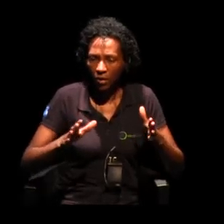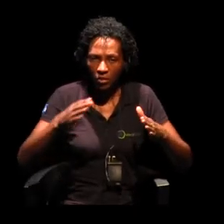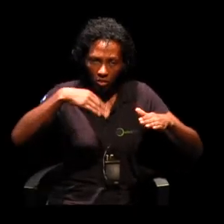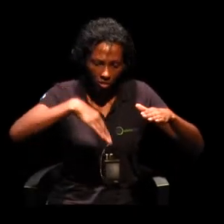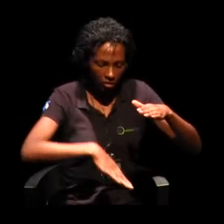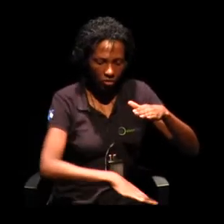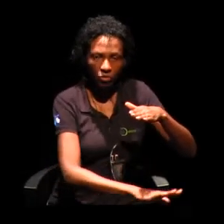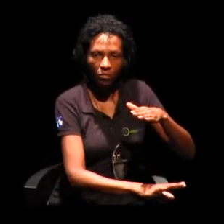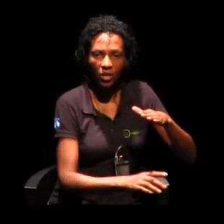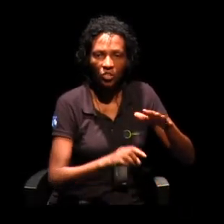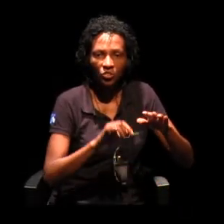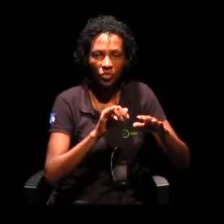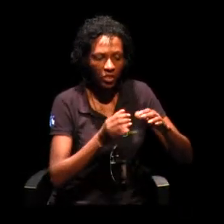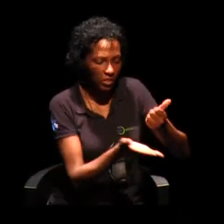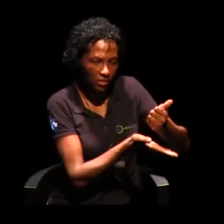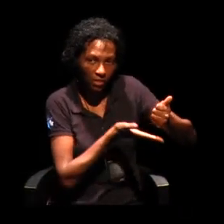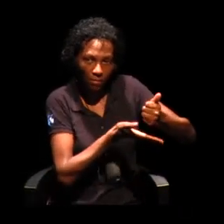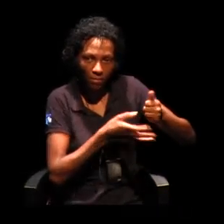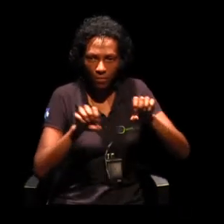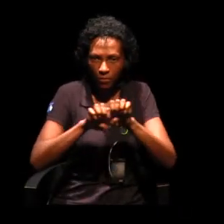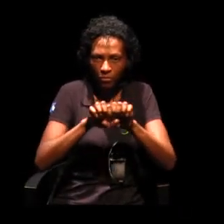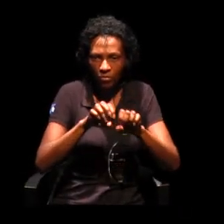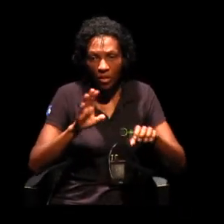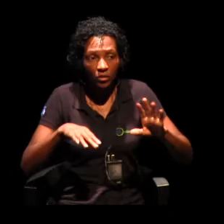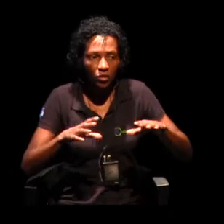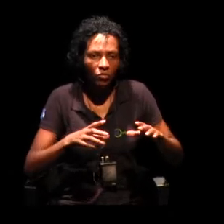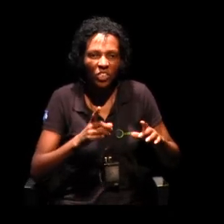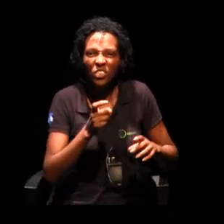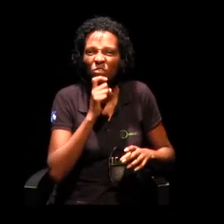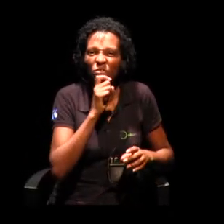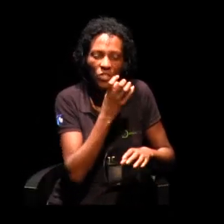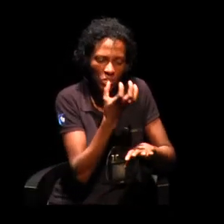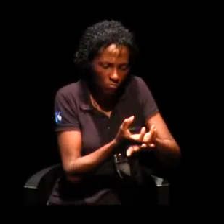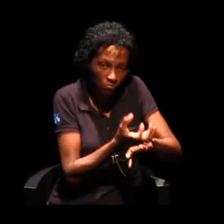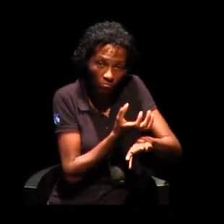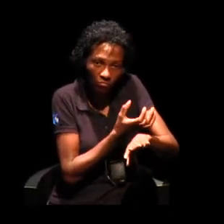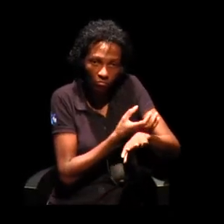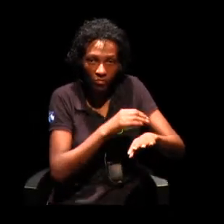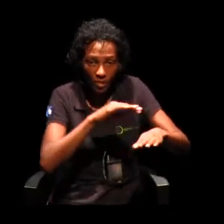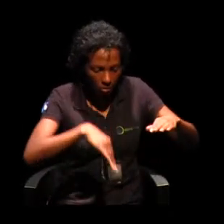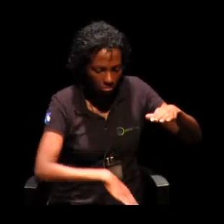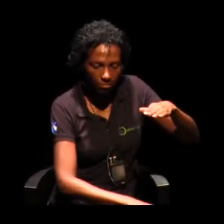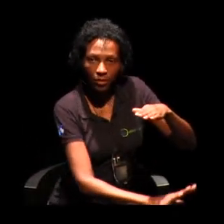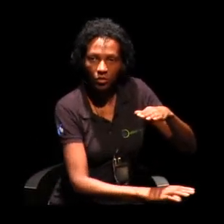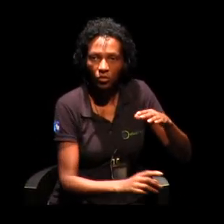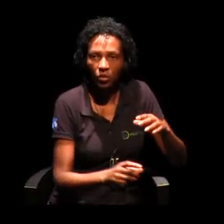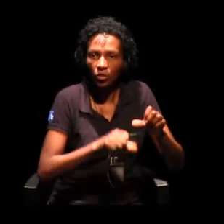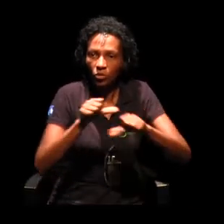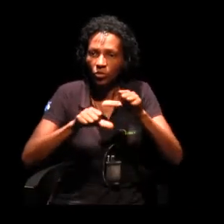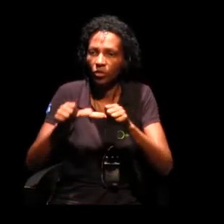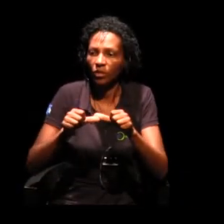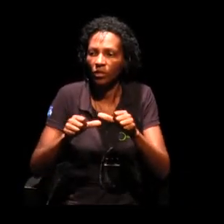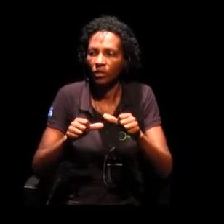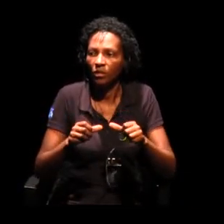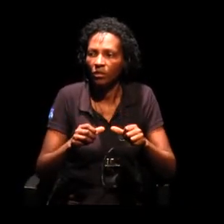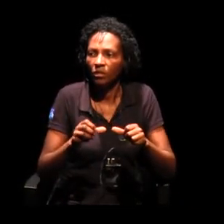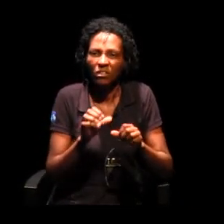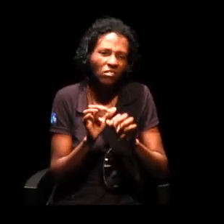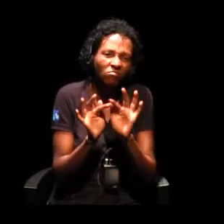parte de estacionamento que estava por baixo dessa infraestrutura e talvez colocar algum verde embaixo